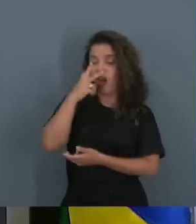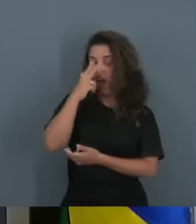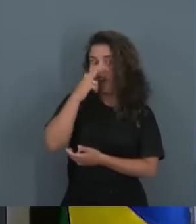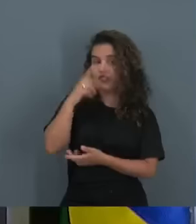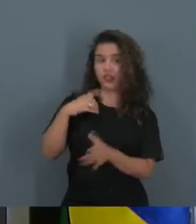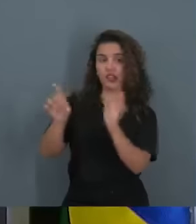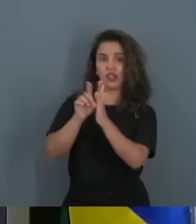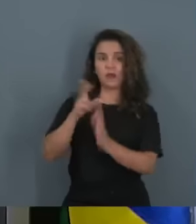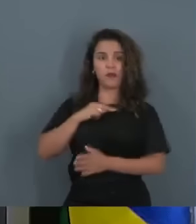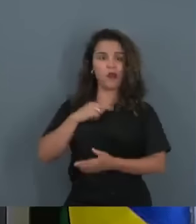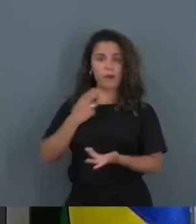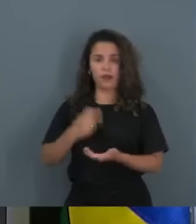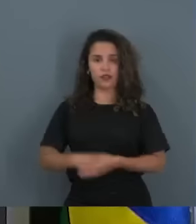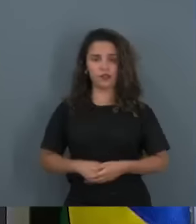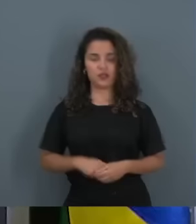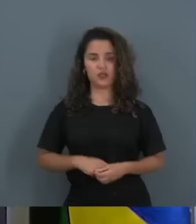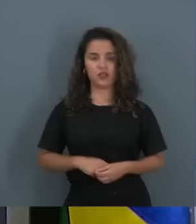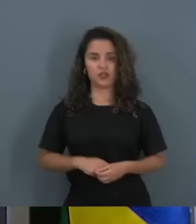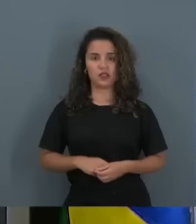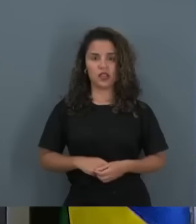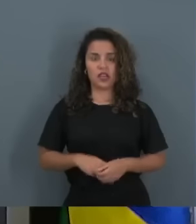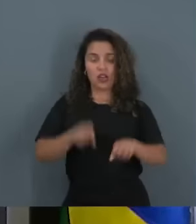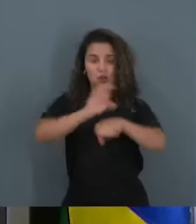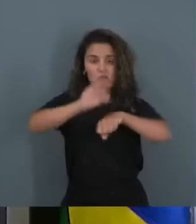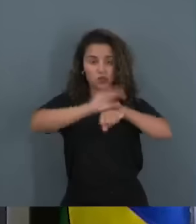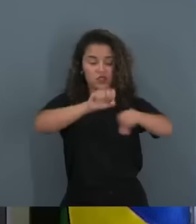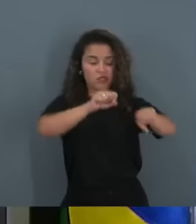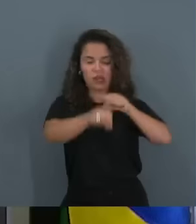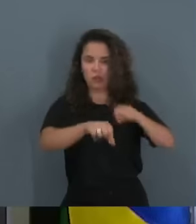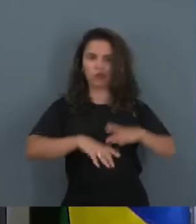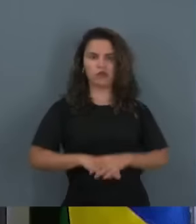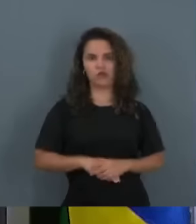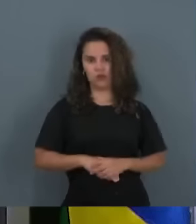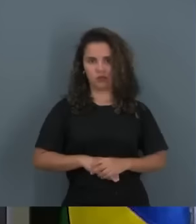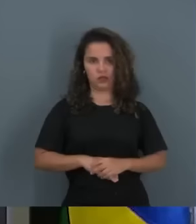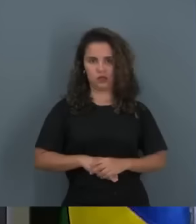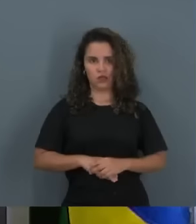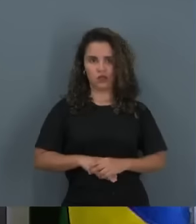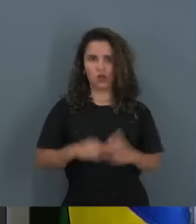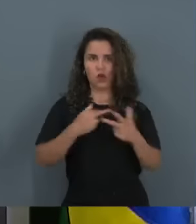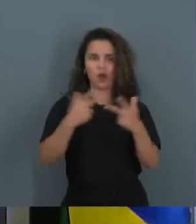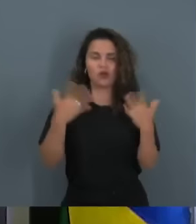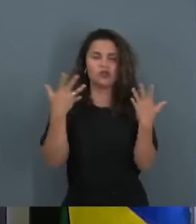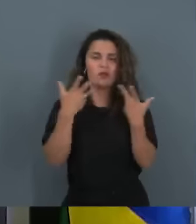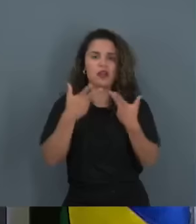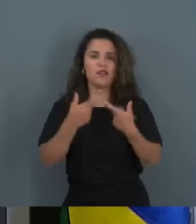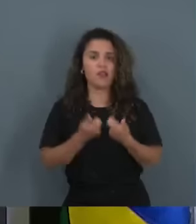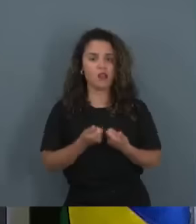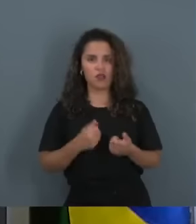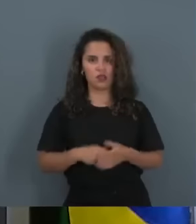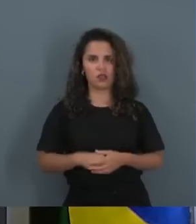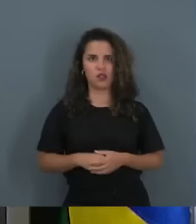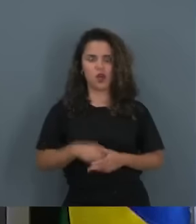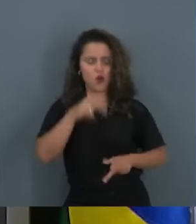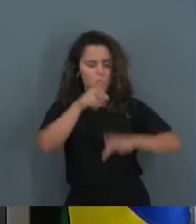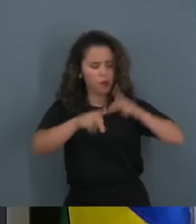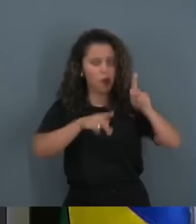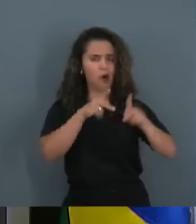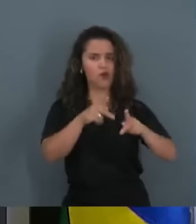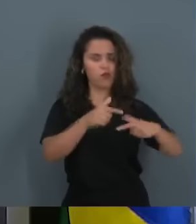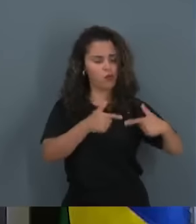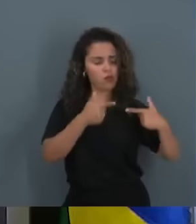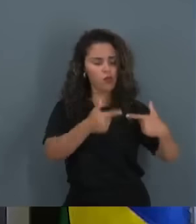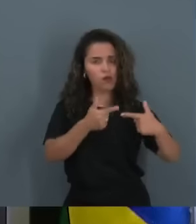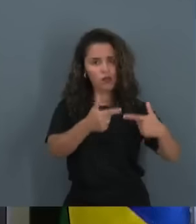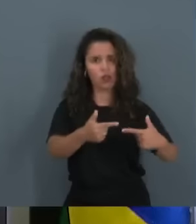eles. Acabaram com a Constituição do Brasil, desse país magnífico. Aí sim, de um povo que